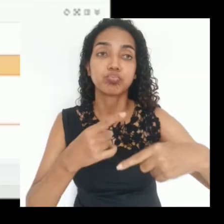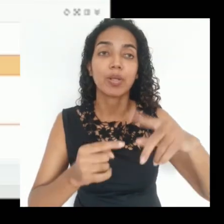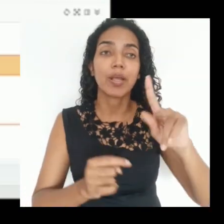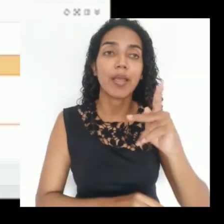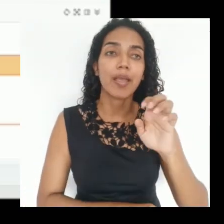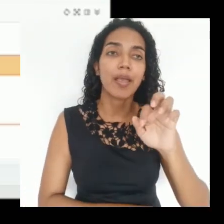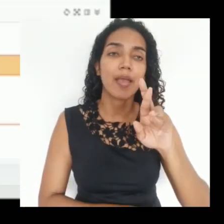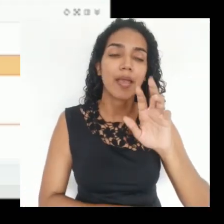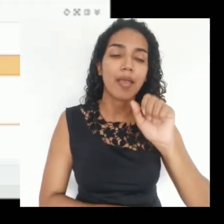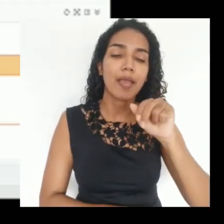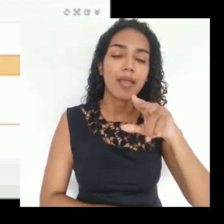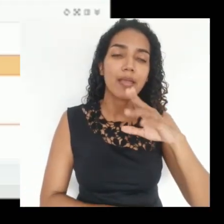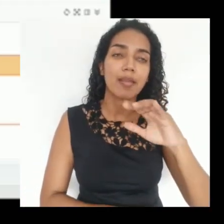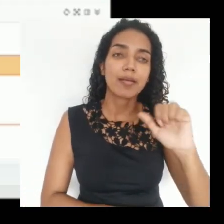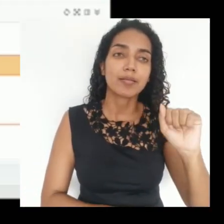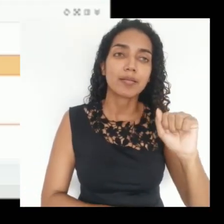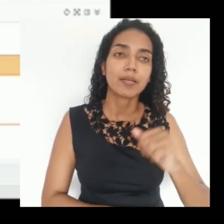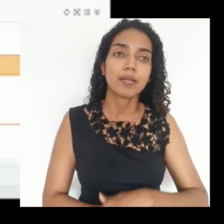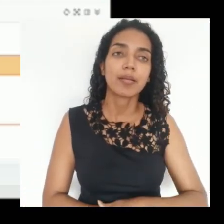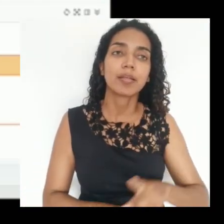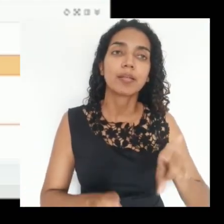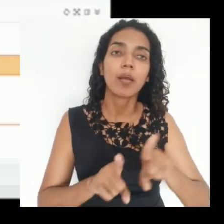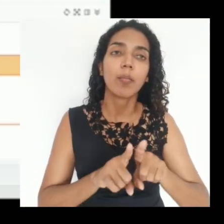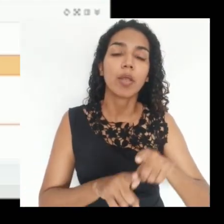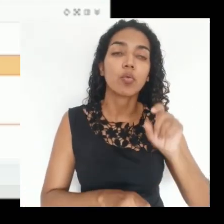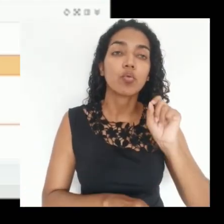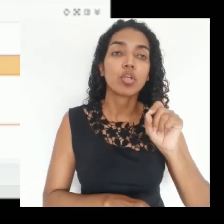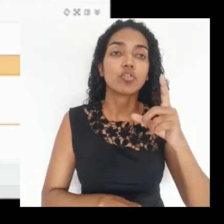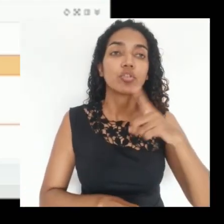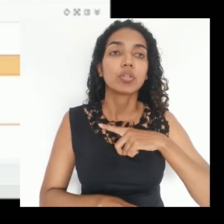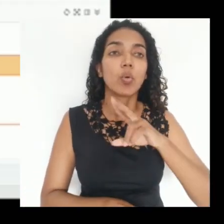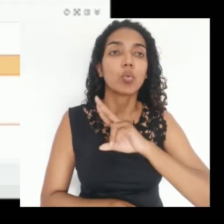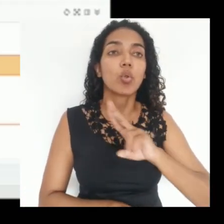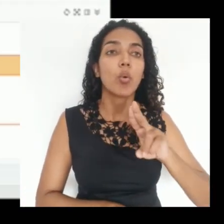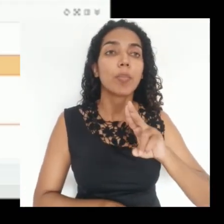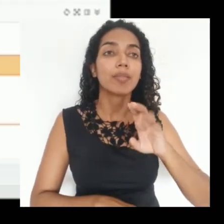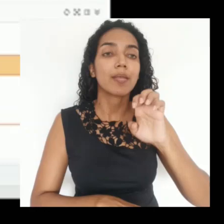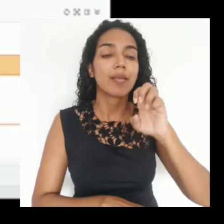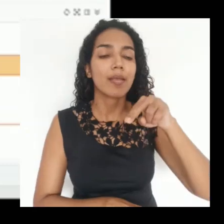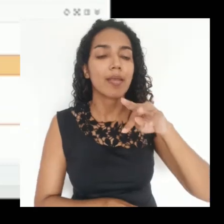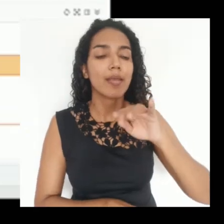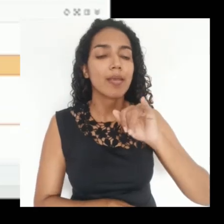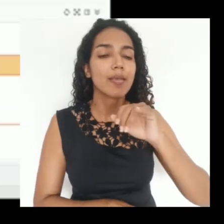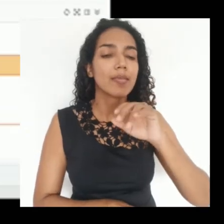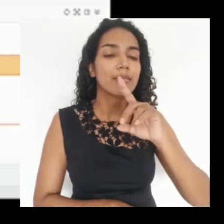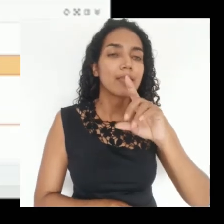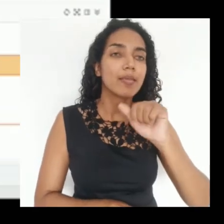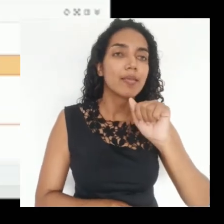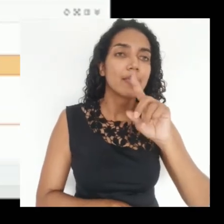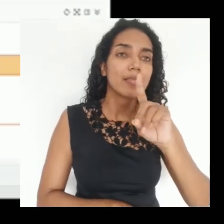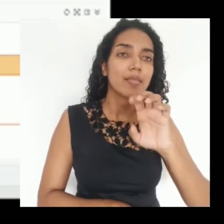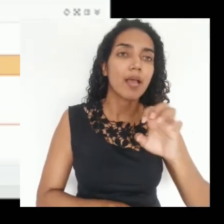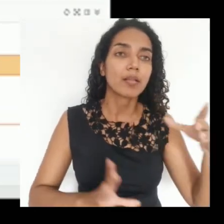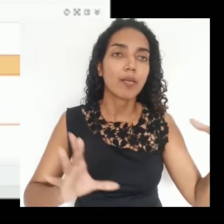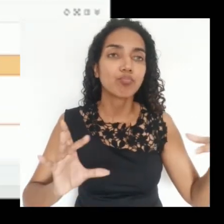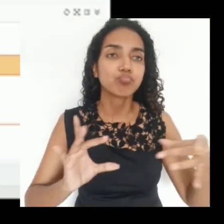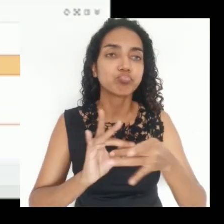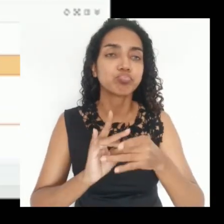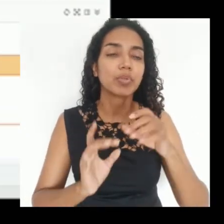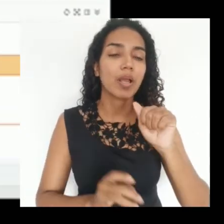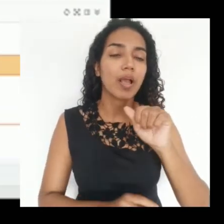chama de entidades associativas, que é uma outra forma de você implementar relacionamentos onde você